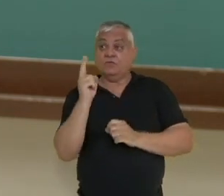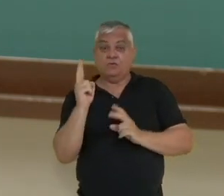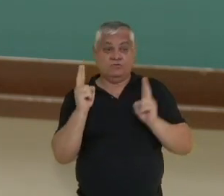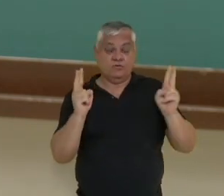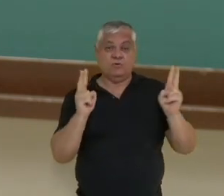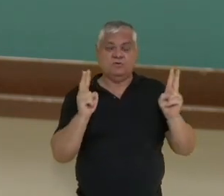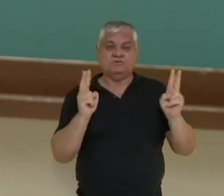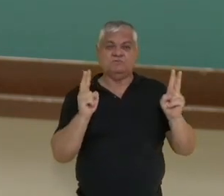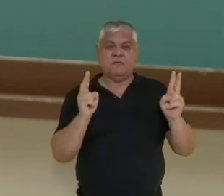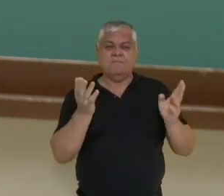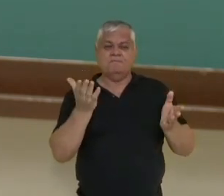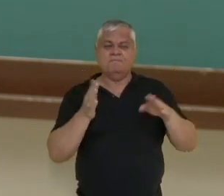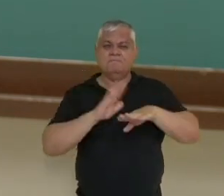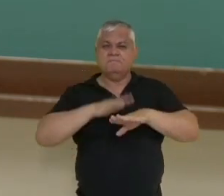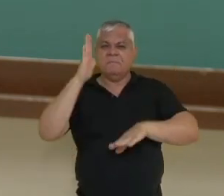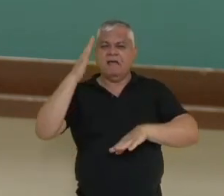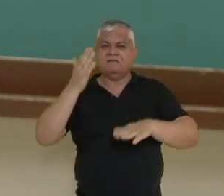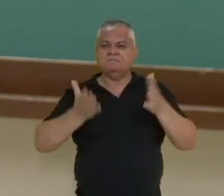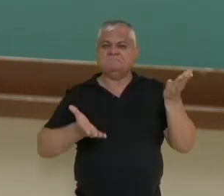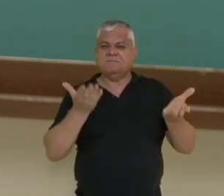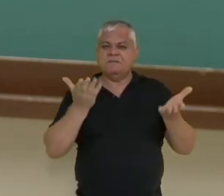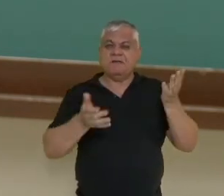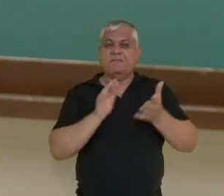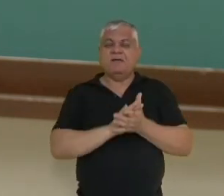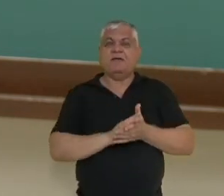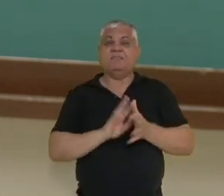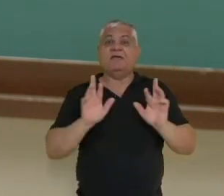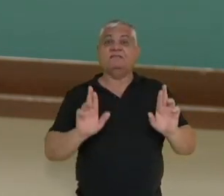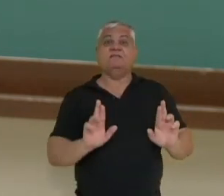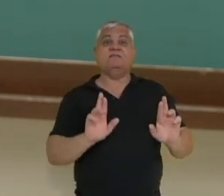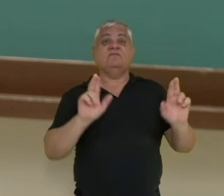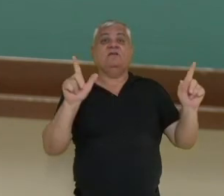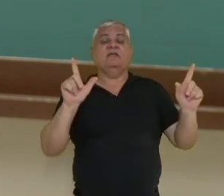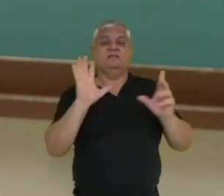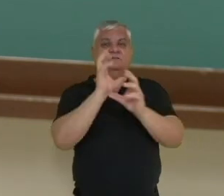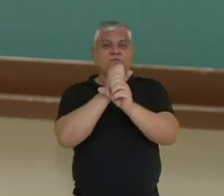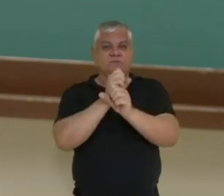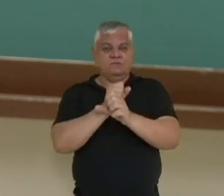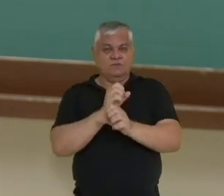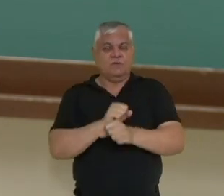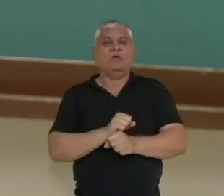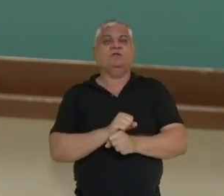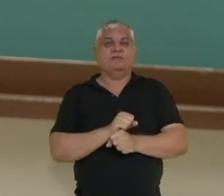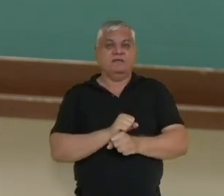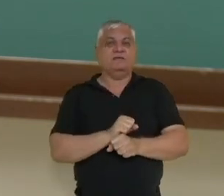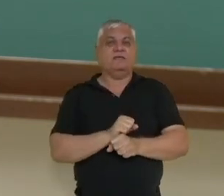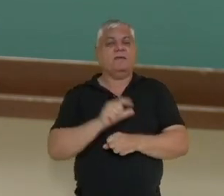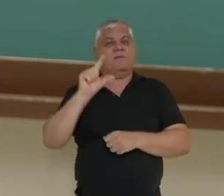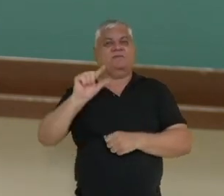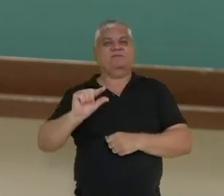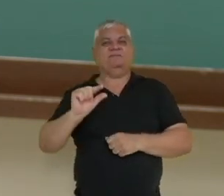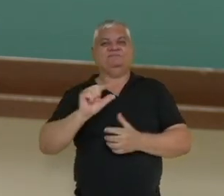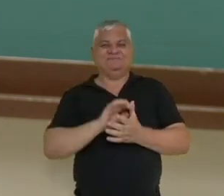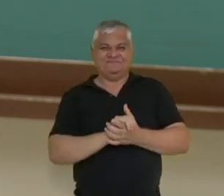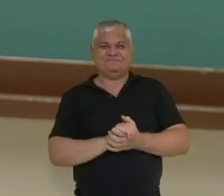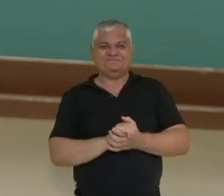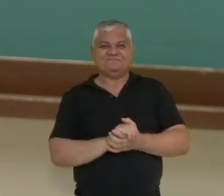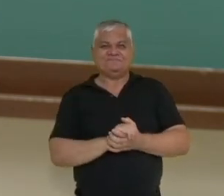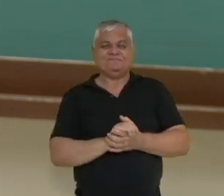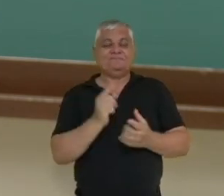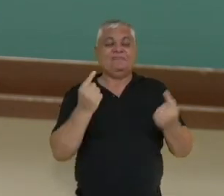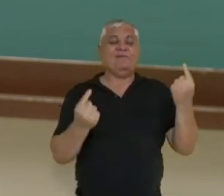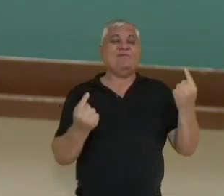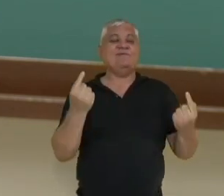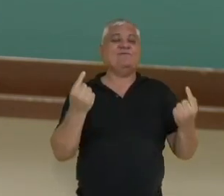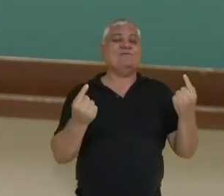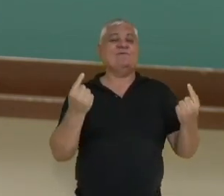mais equilibrado é aquela em que a diferença de pontos entre os integrantes é menor. Qual dessas